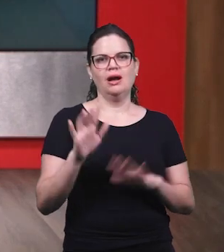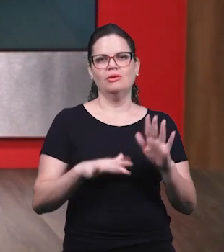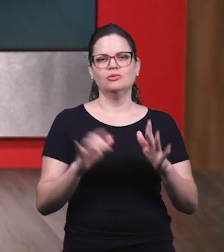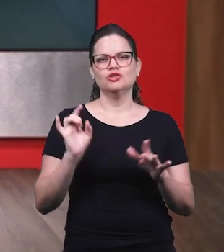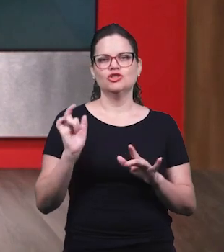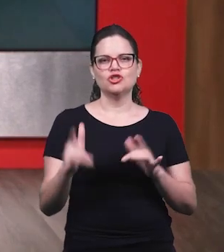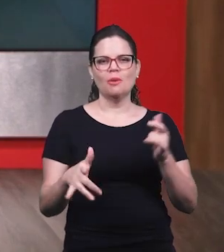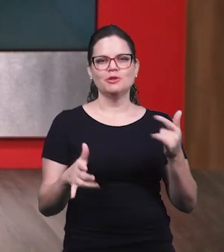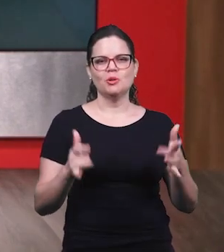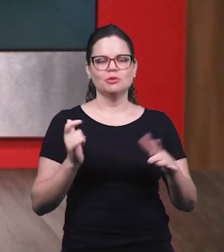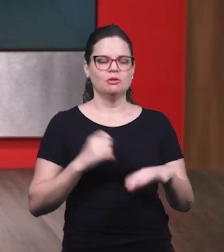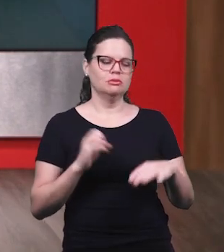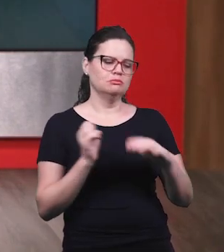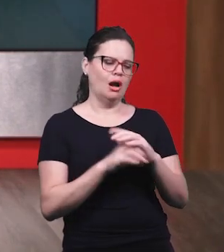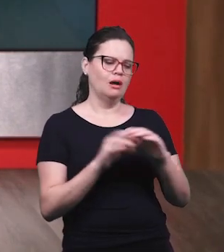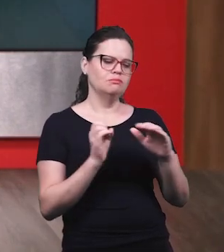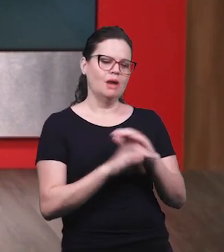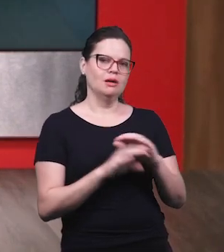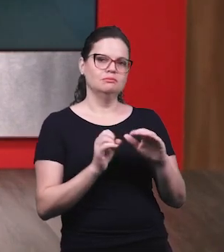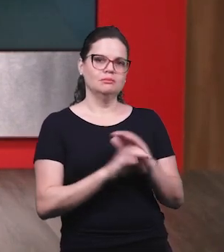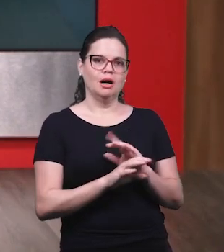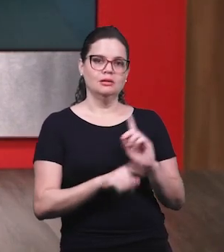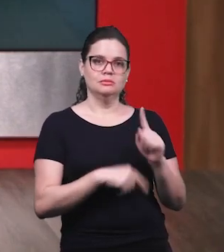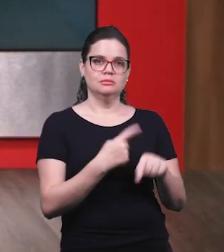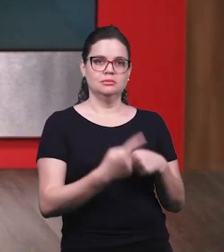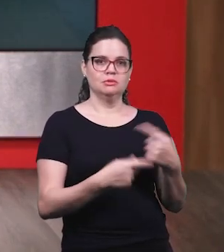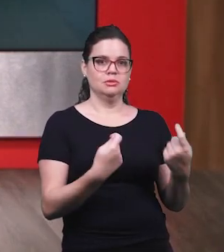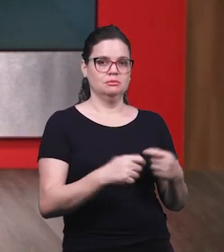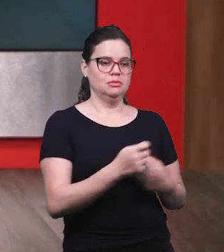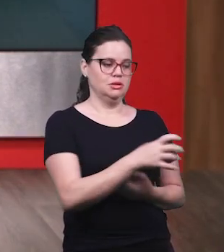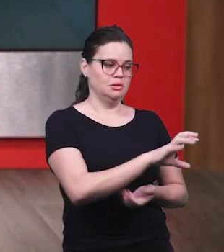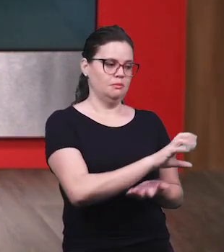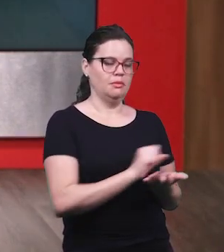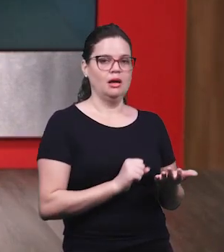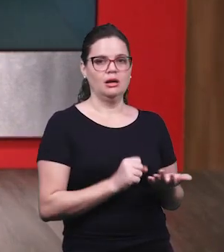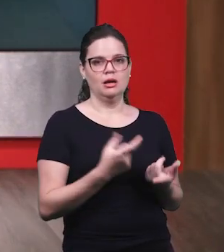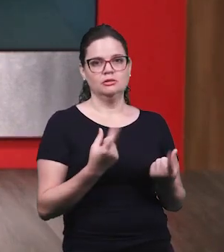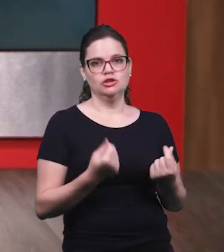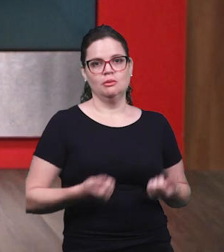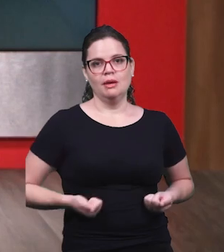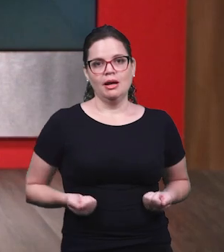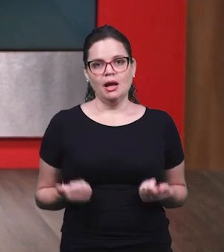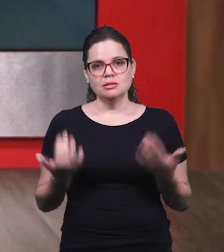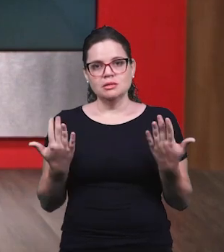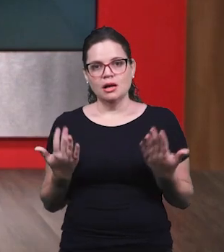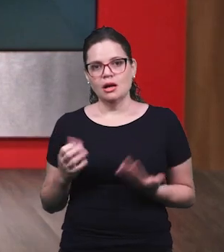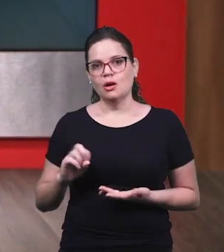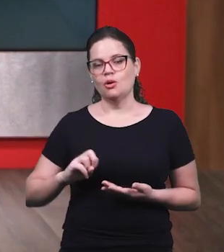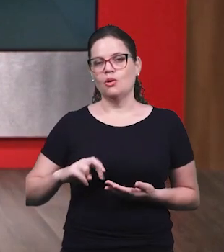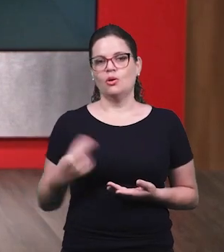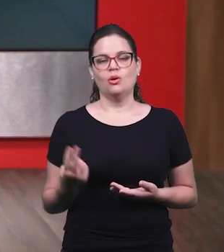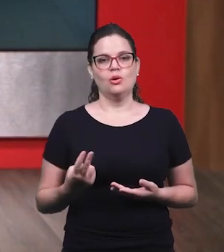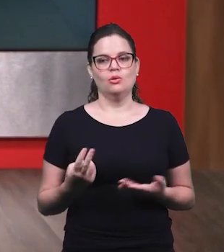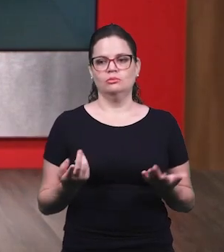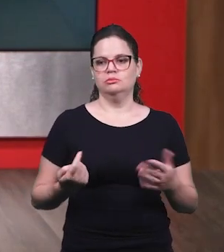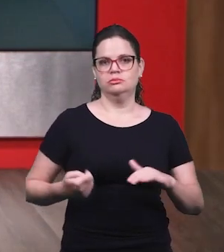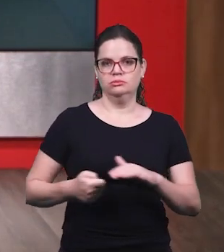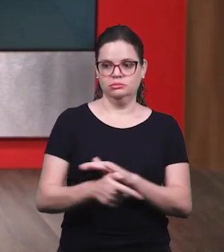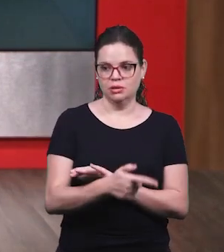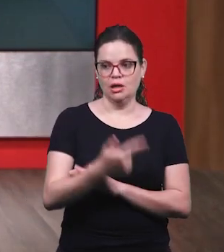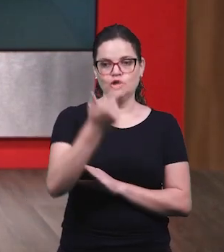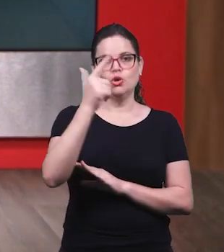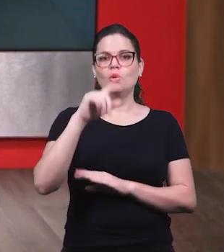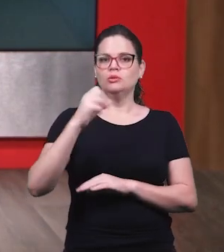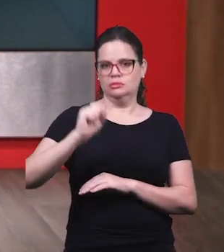sobra ali, num certo momento, você tem que tirar esse dinheiro, ou para gastar com alguma coisa, ou para fazer uma aplicação. Aí